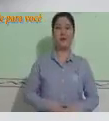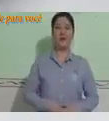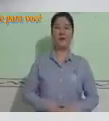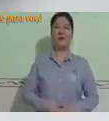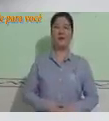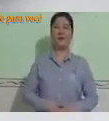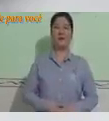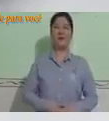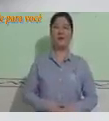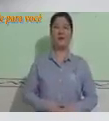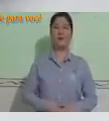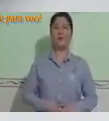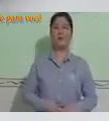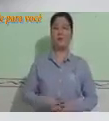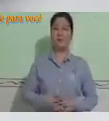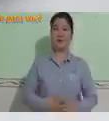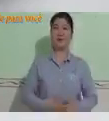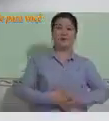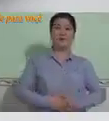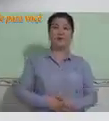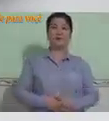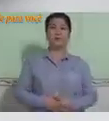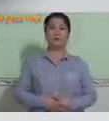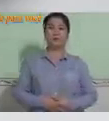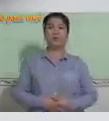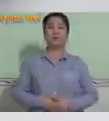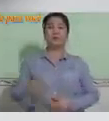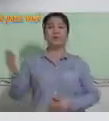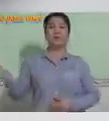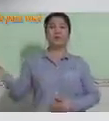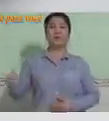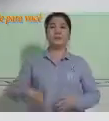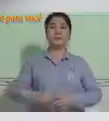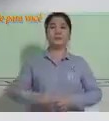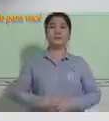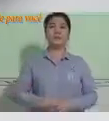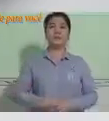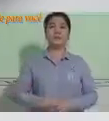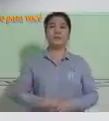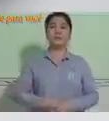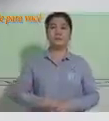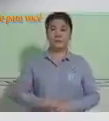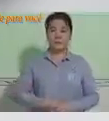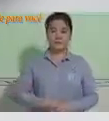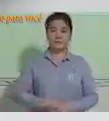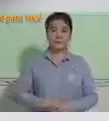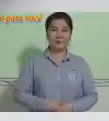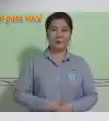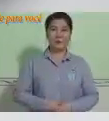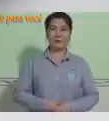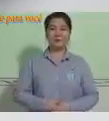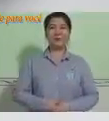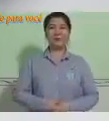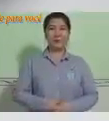vírgula, beber bebi, das com cafeína, vírgula, como chá verde ou café, vírgula, por exemplo, vírgula, porque a cafeína mantém o cérebro em